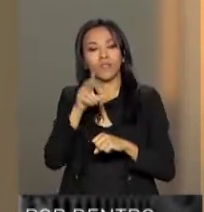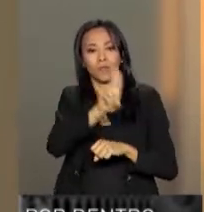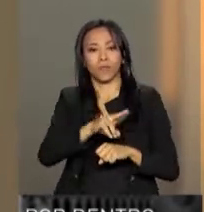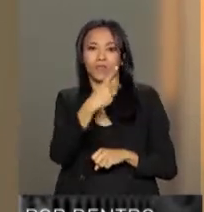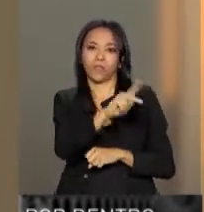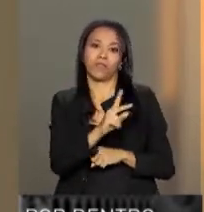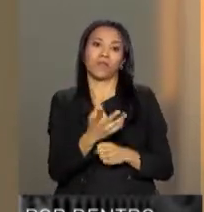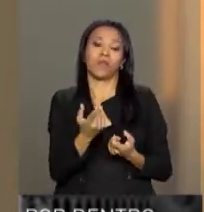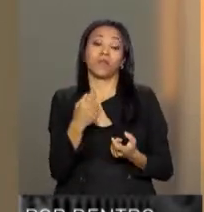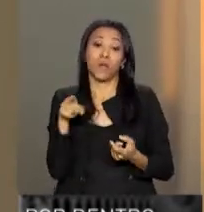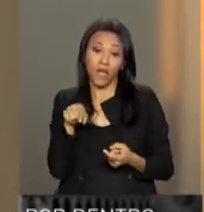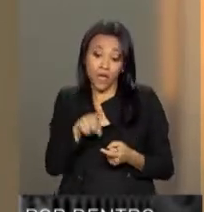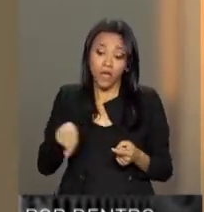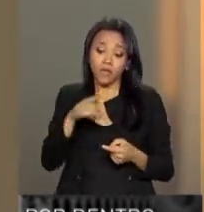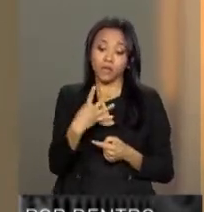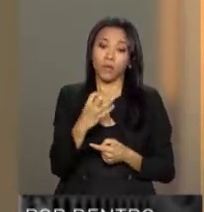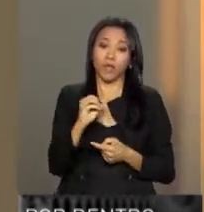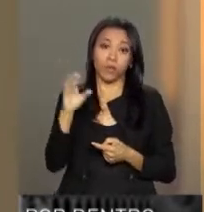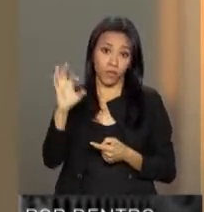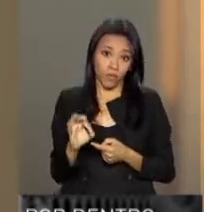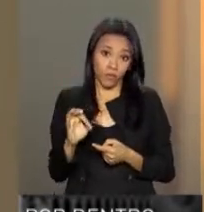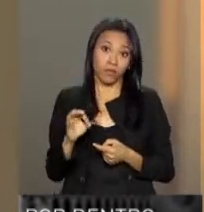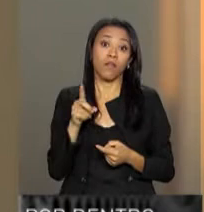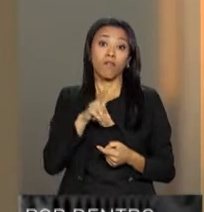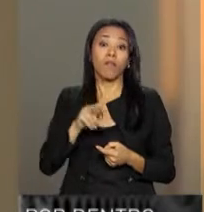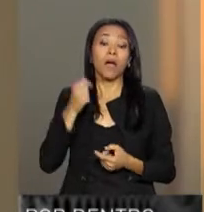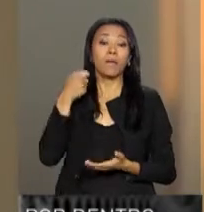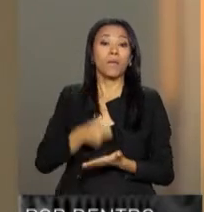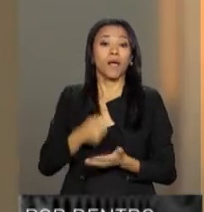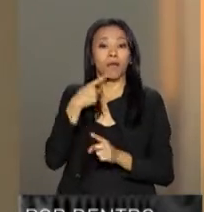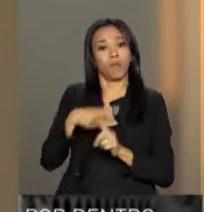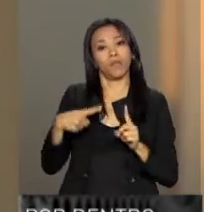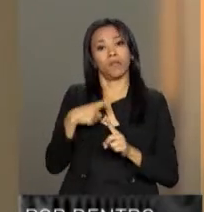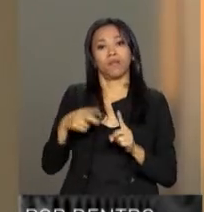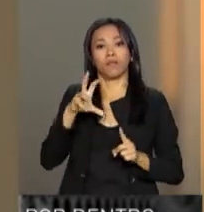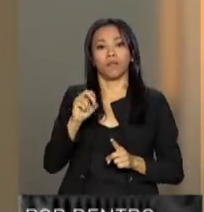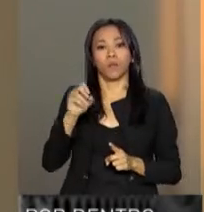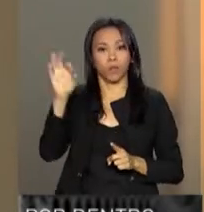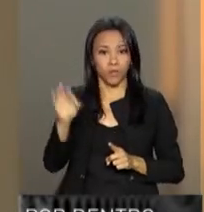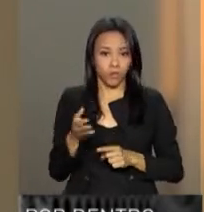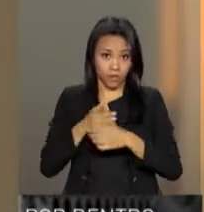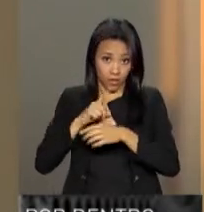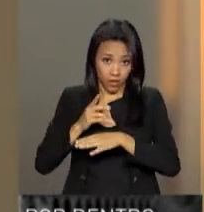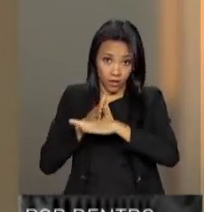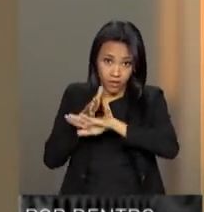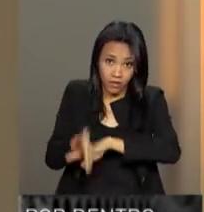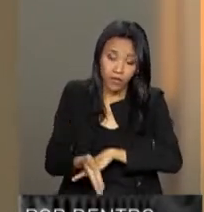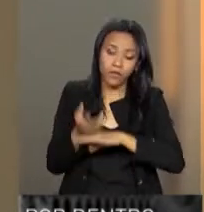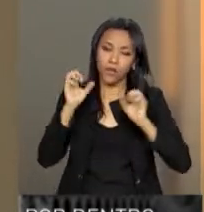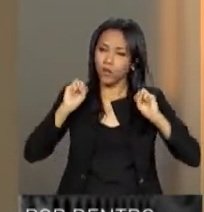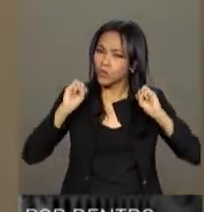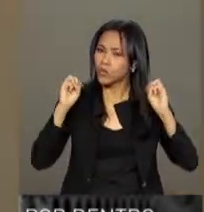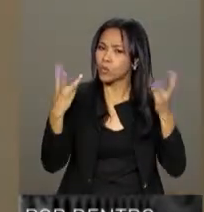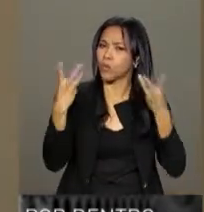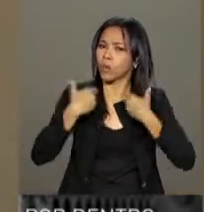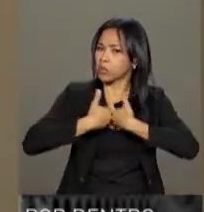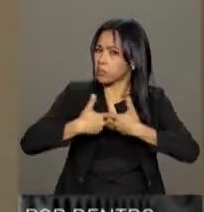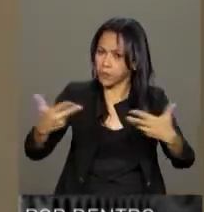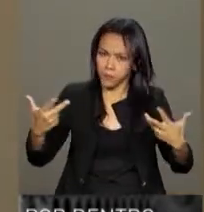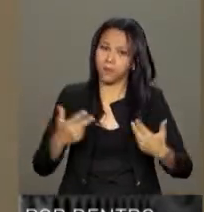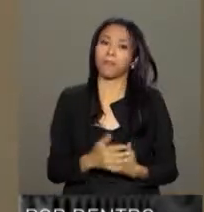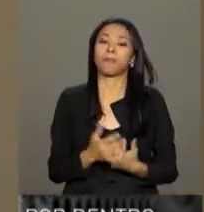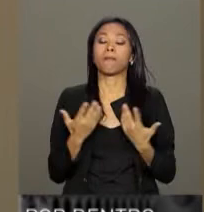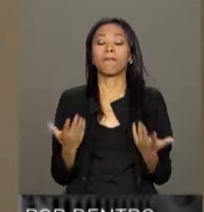40 por cento da totalidade dos 100 por cento pagam a metade do preço no acesso à ao show cultural portanto